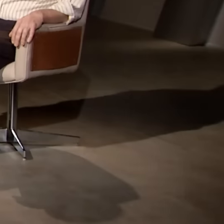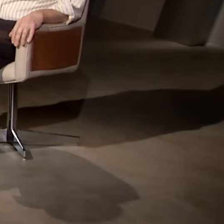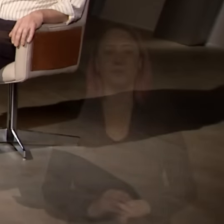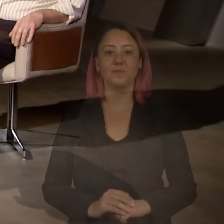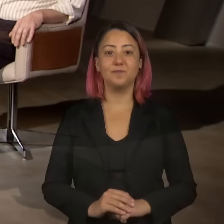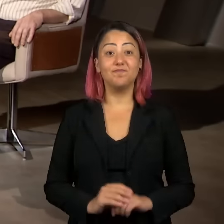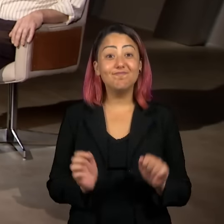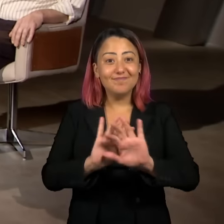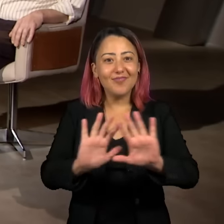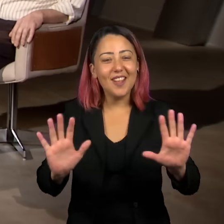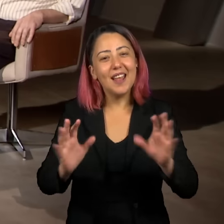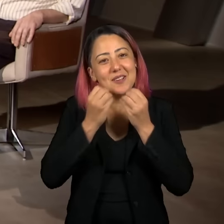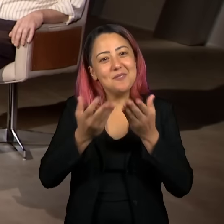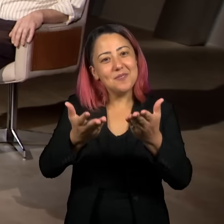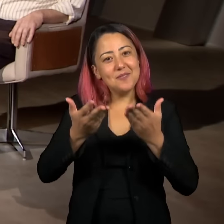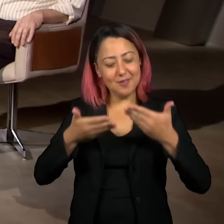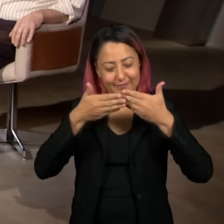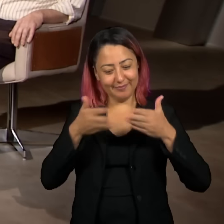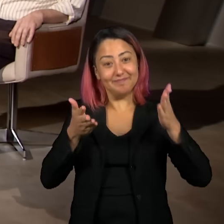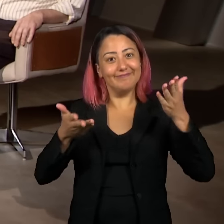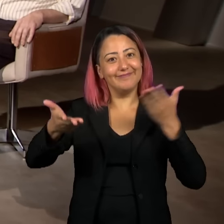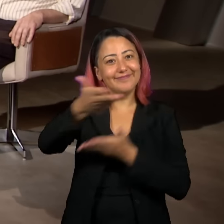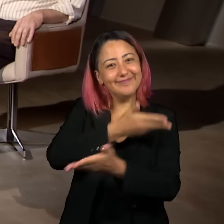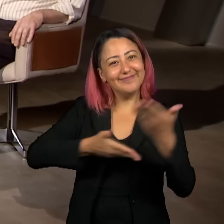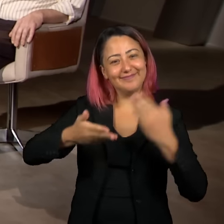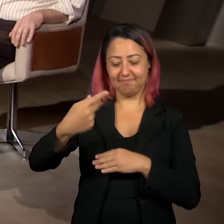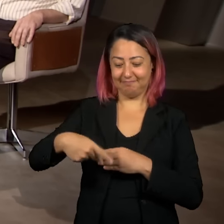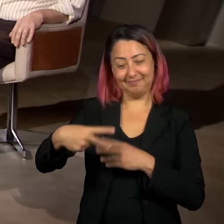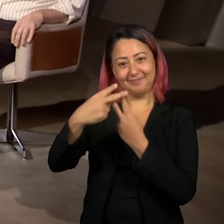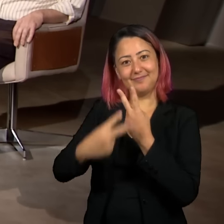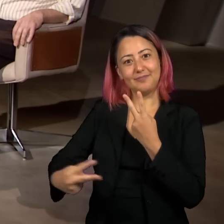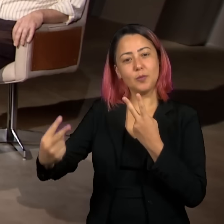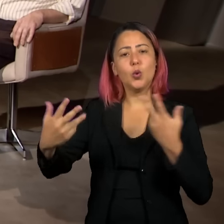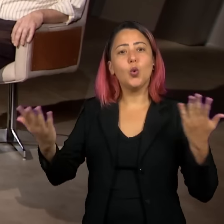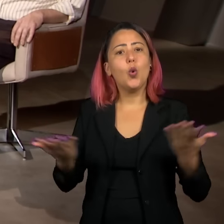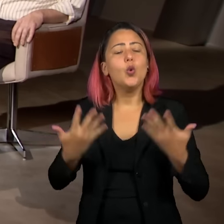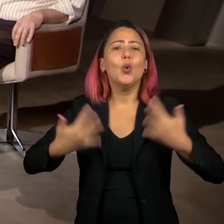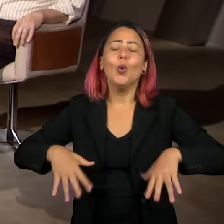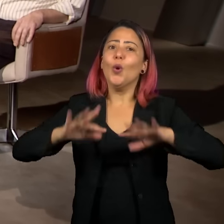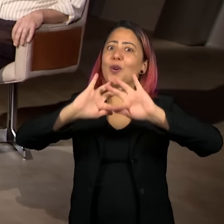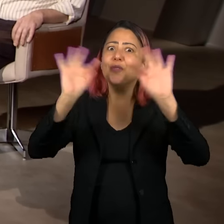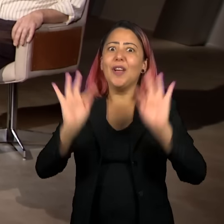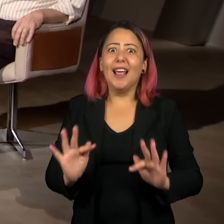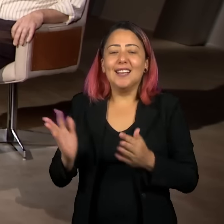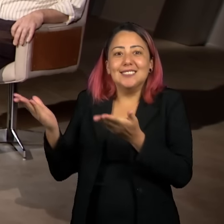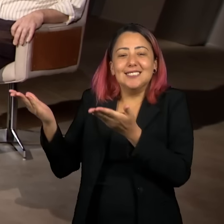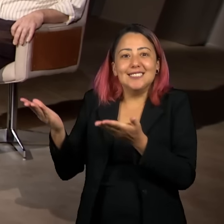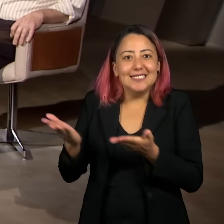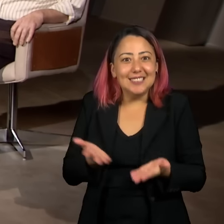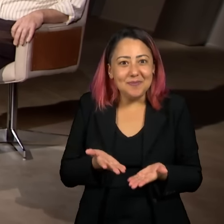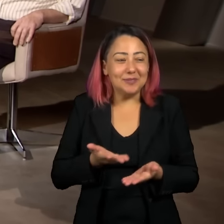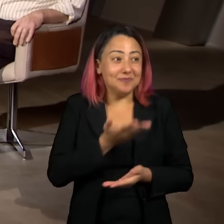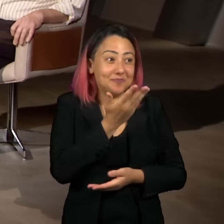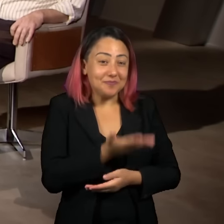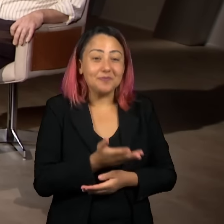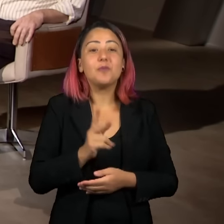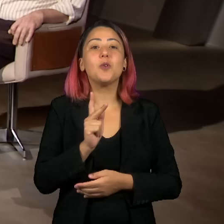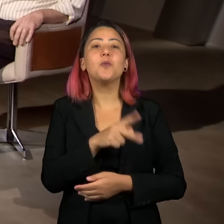Olá bem-vindo a mais um Open Univesp hoje aqui tô muito feliz tá em receber o professor José Armando Valente